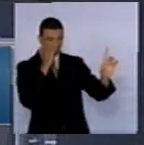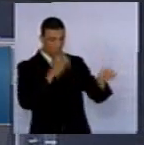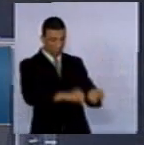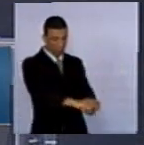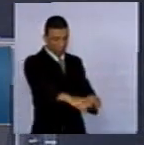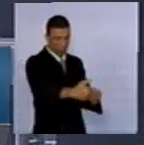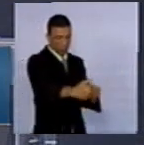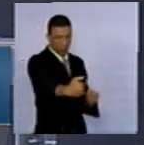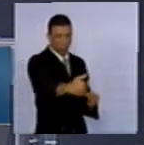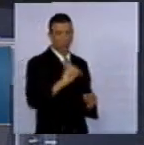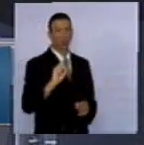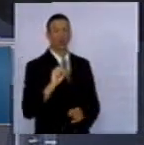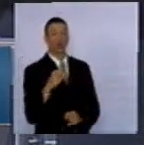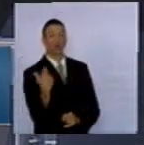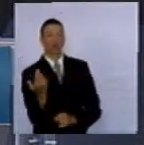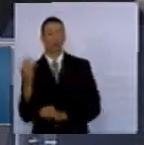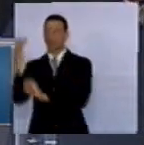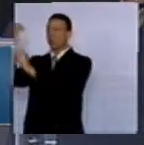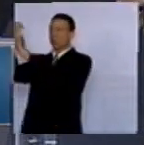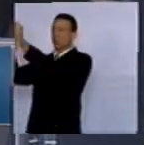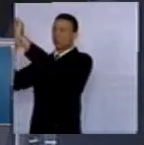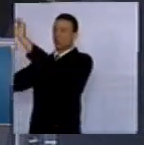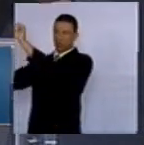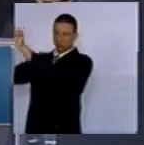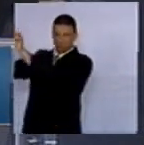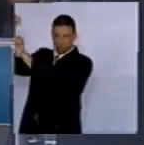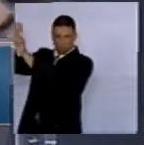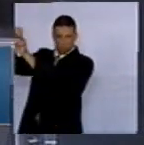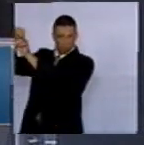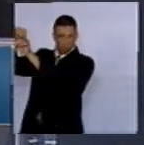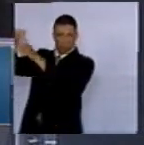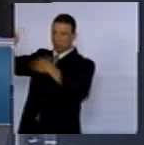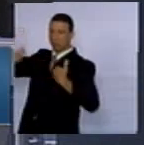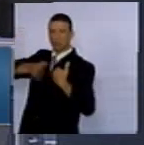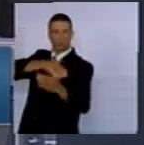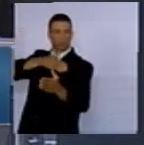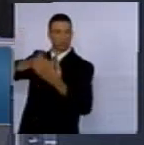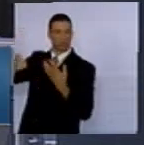cabo ou televisão no espaço aéreo Broadcast